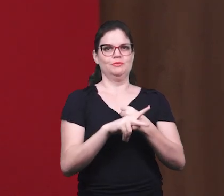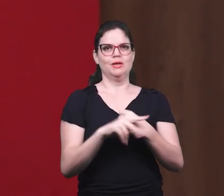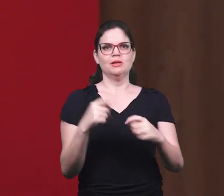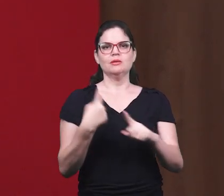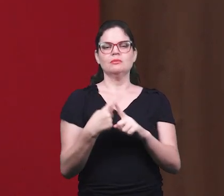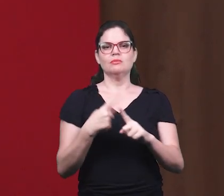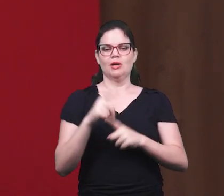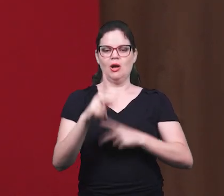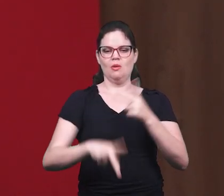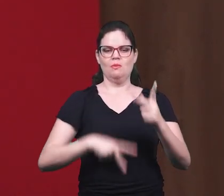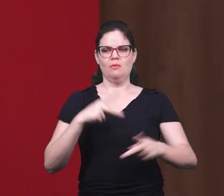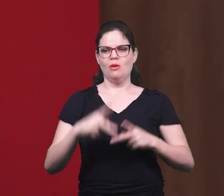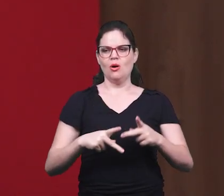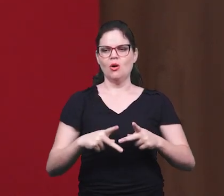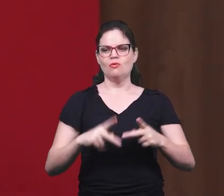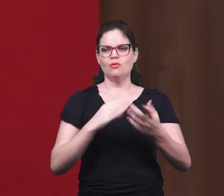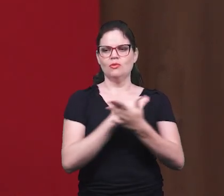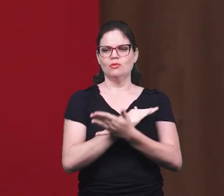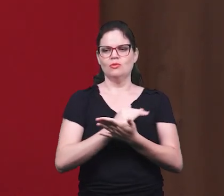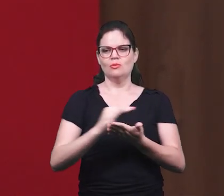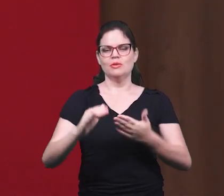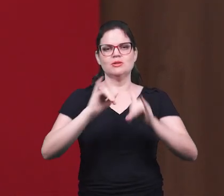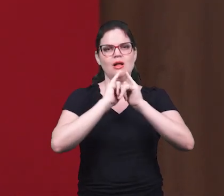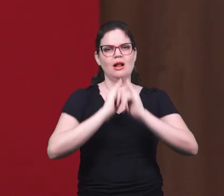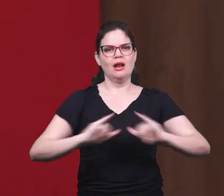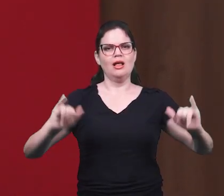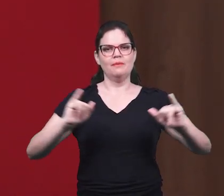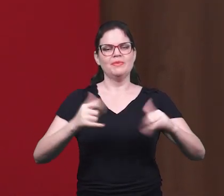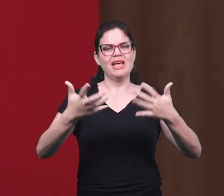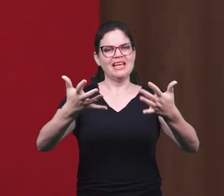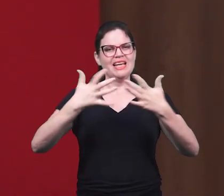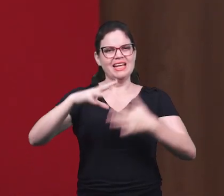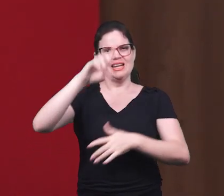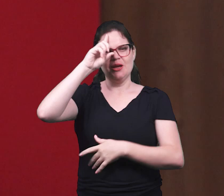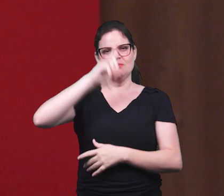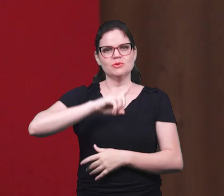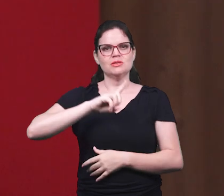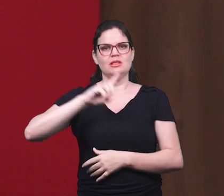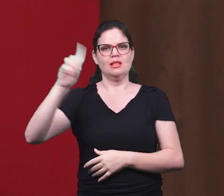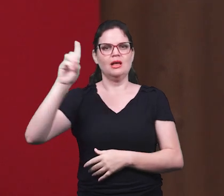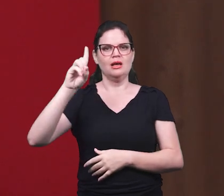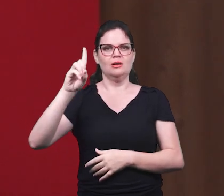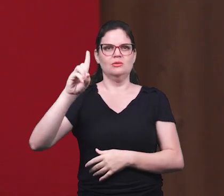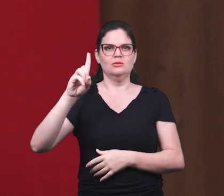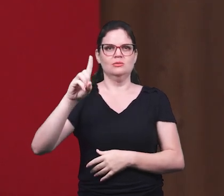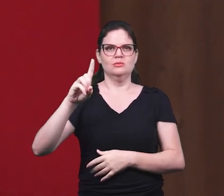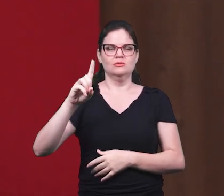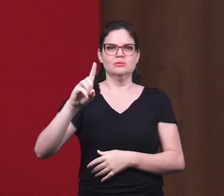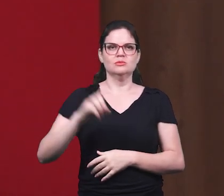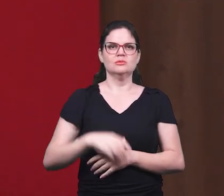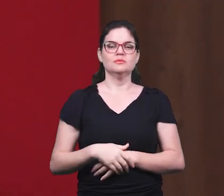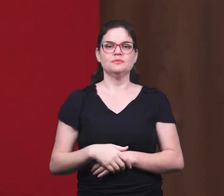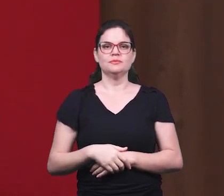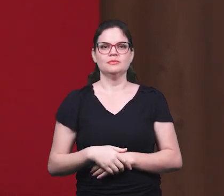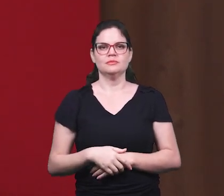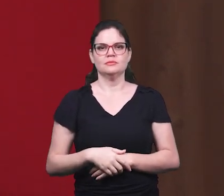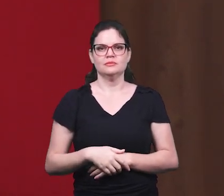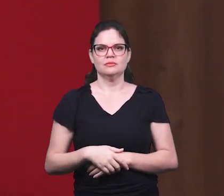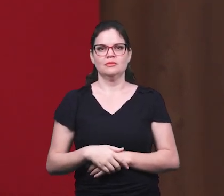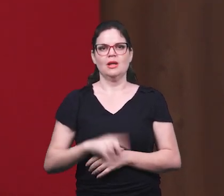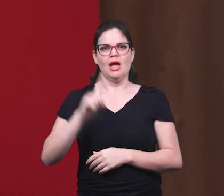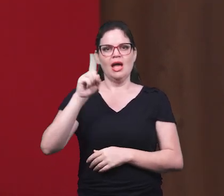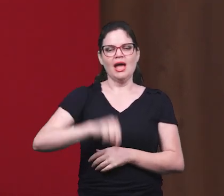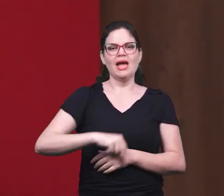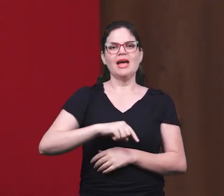a multidão começou a gritar, é voz de Deus e não voz de homem, e ele não repreendeu a multidão. O Senhor naquela